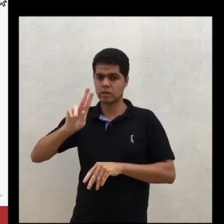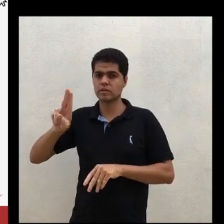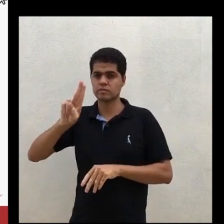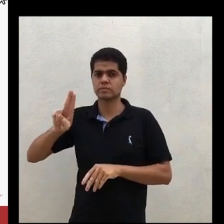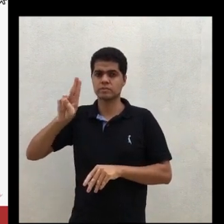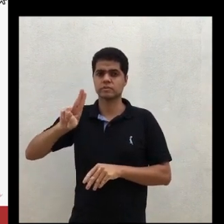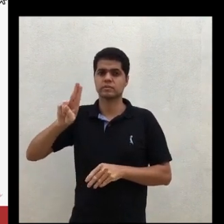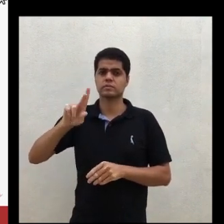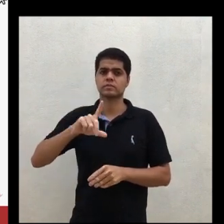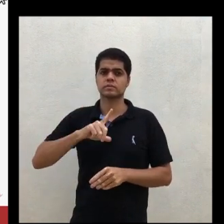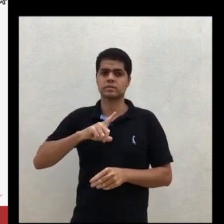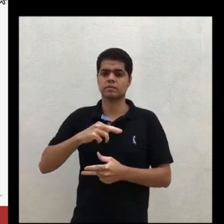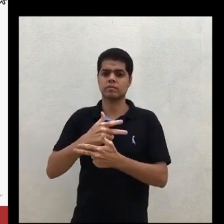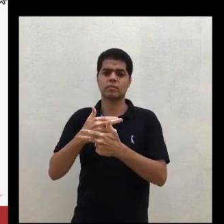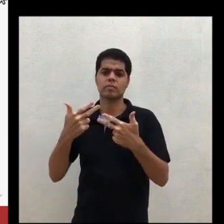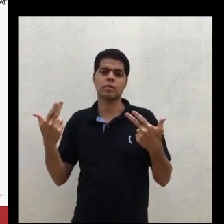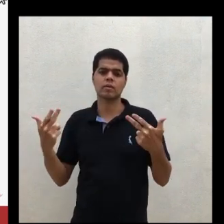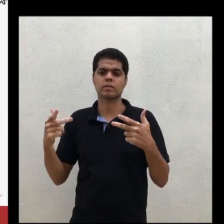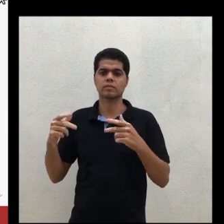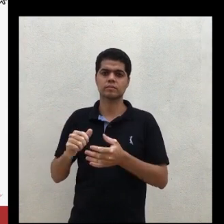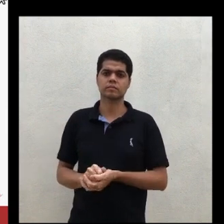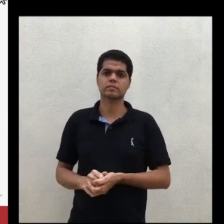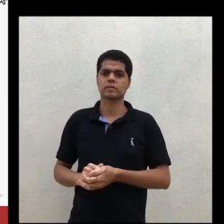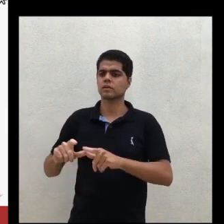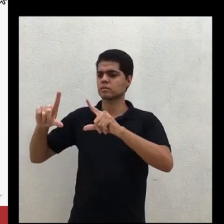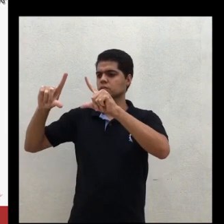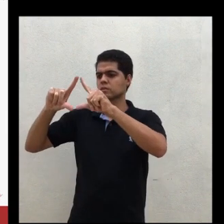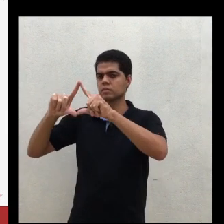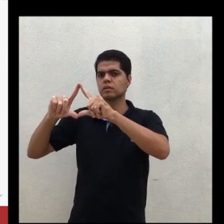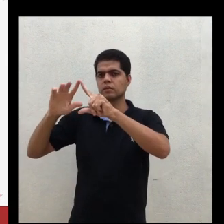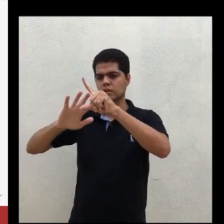geométrica para representar as minhas informações. Tá?